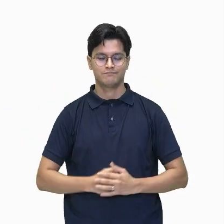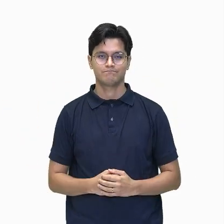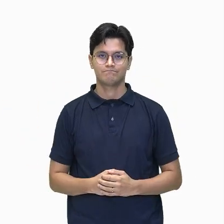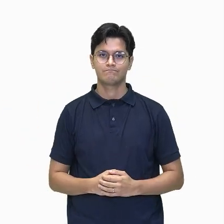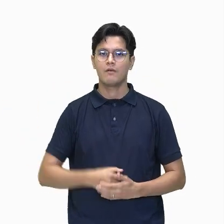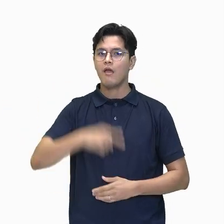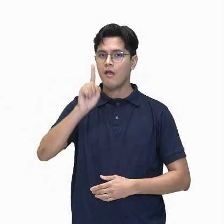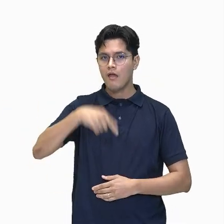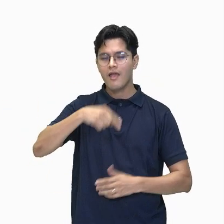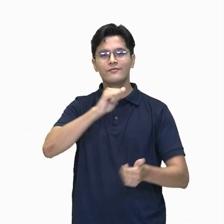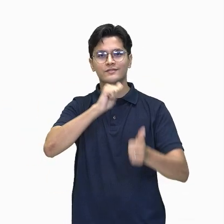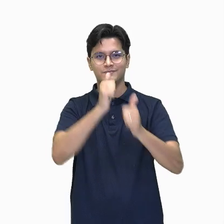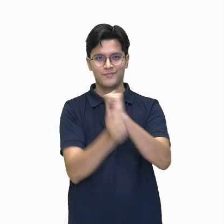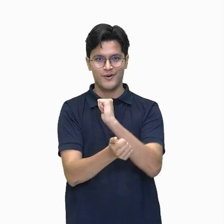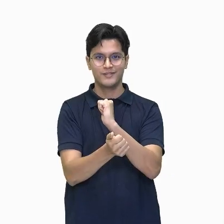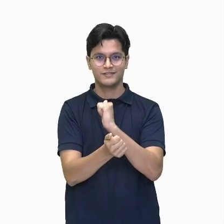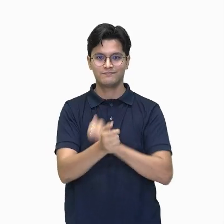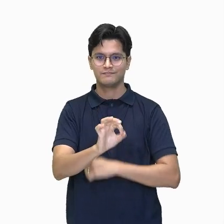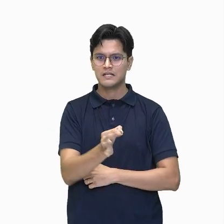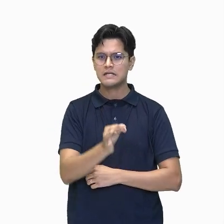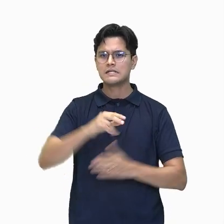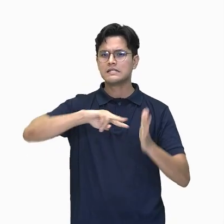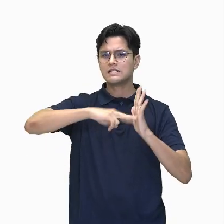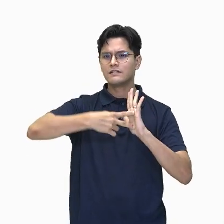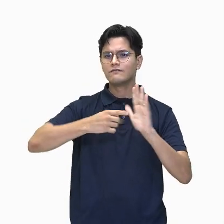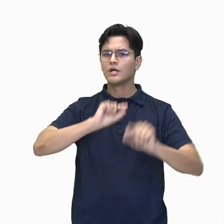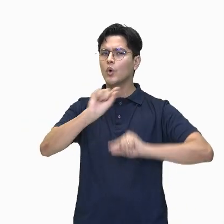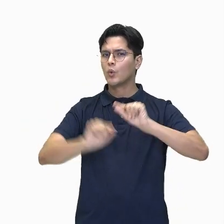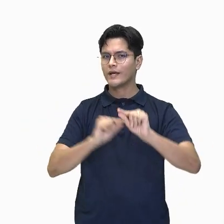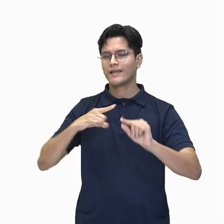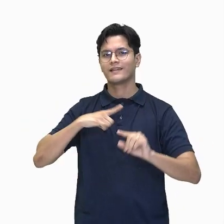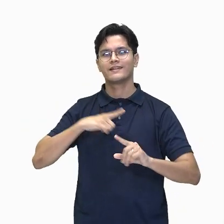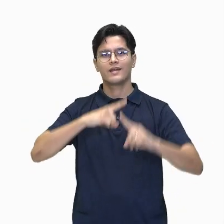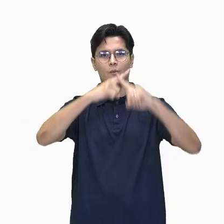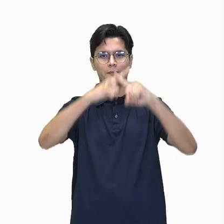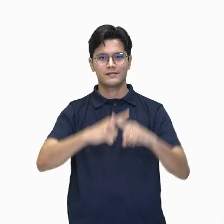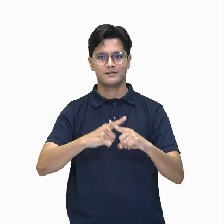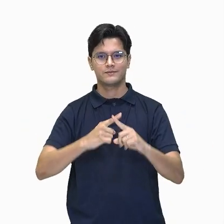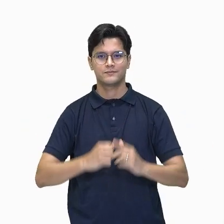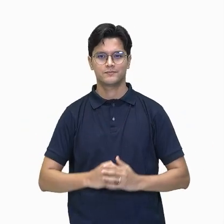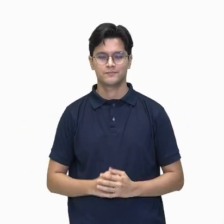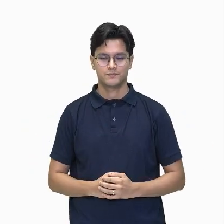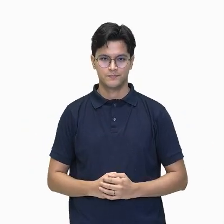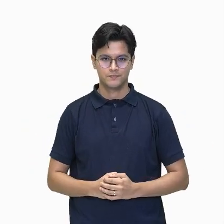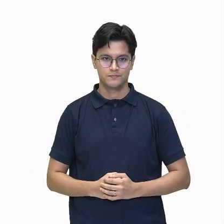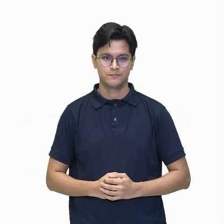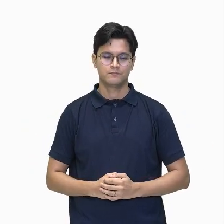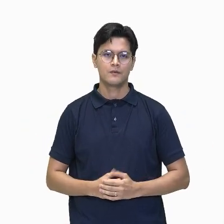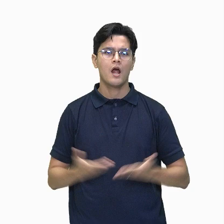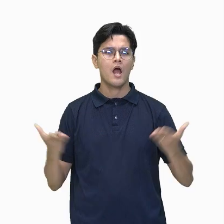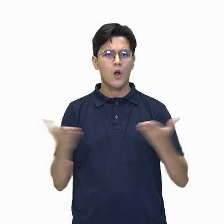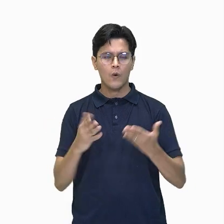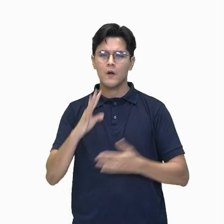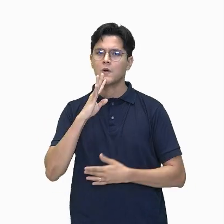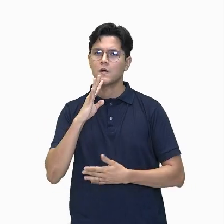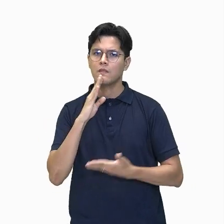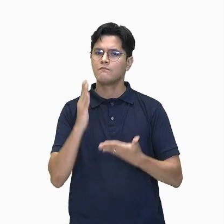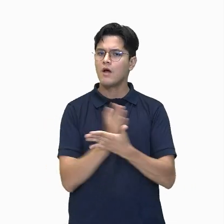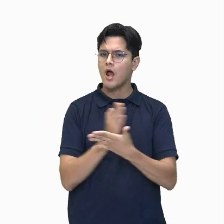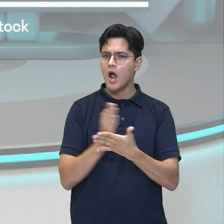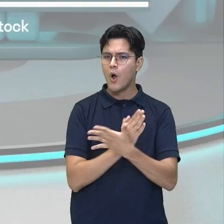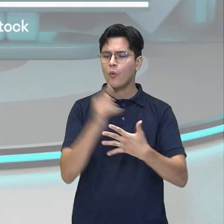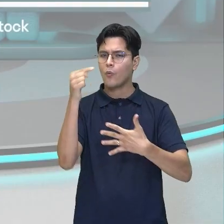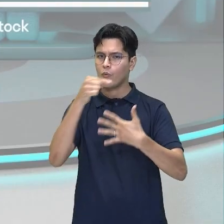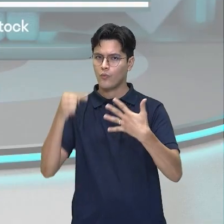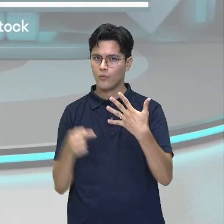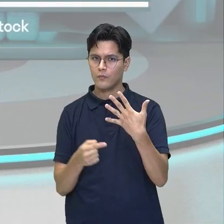modalidades esportivas, ok? Ou seja, existe competição. Vamos conhecer, então, algumas dessas ginásticas